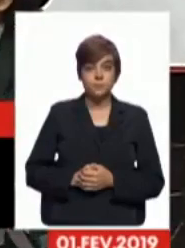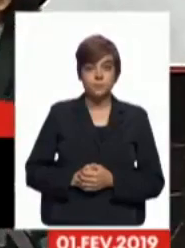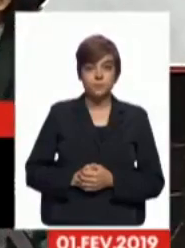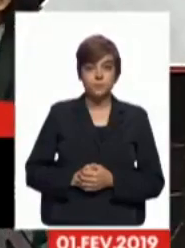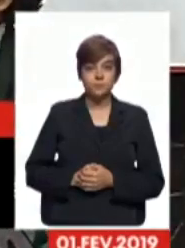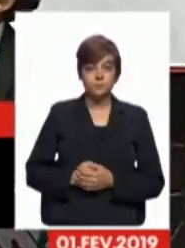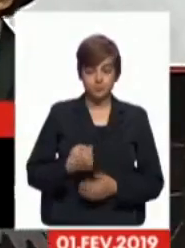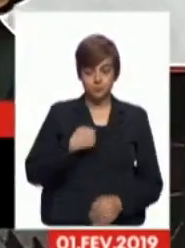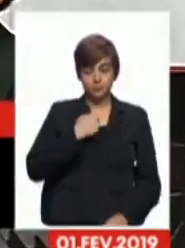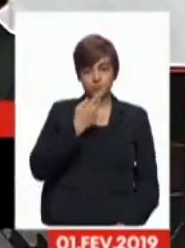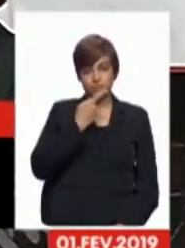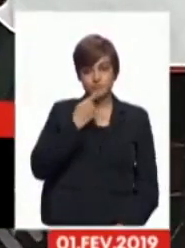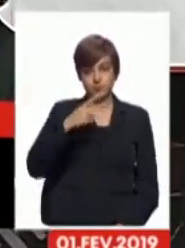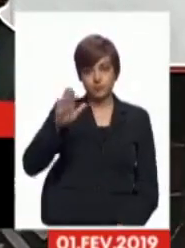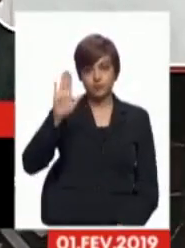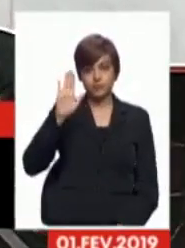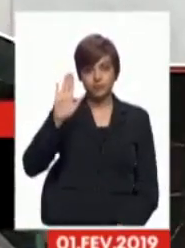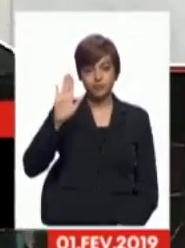Assim eu prometo.